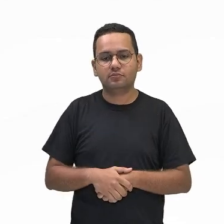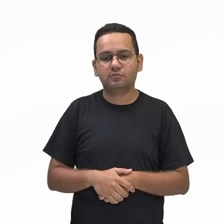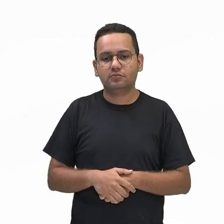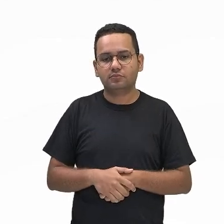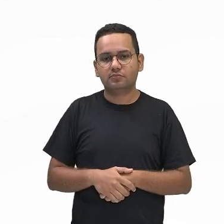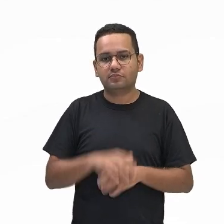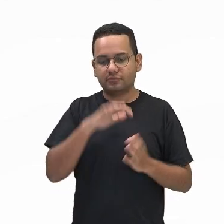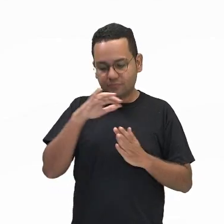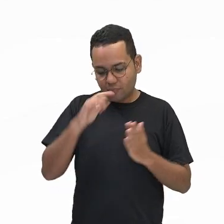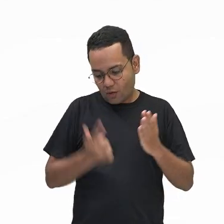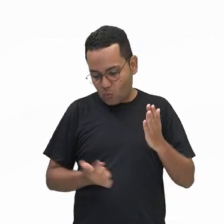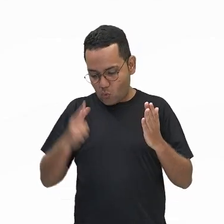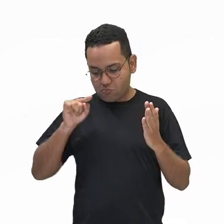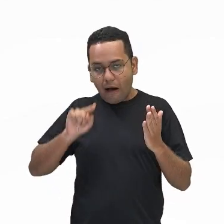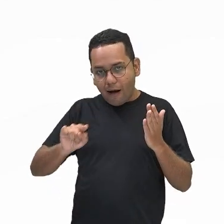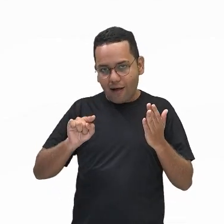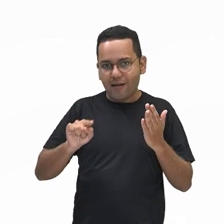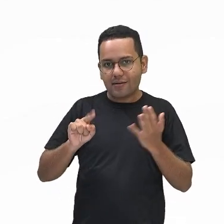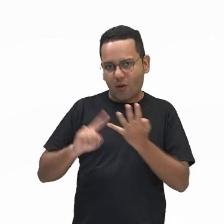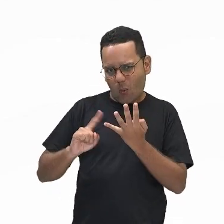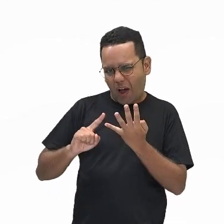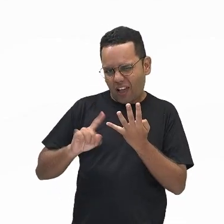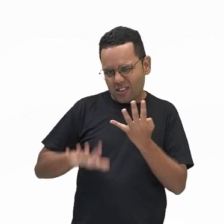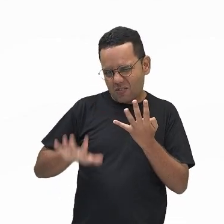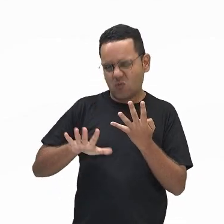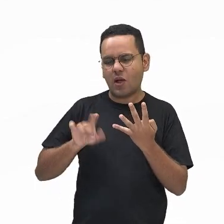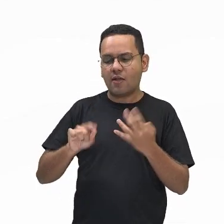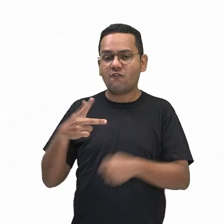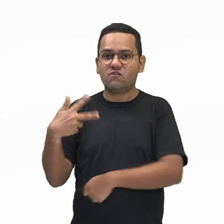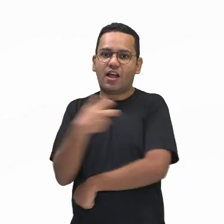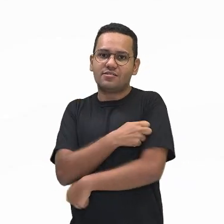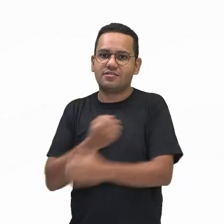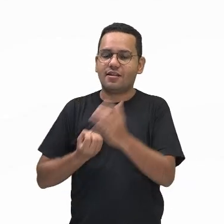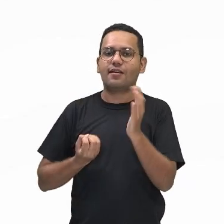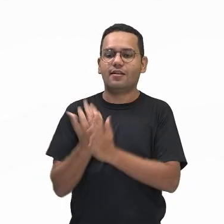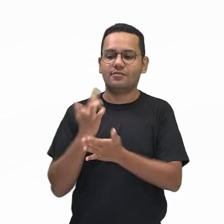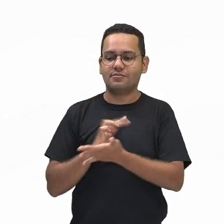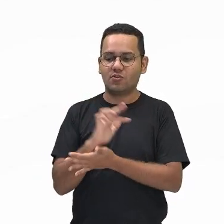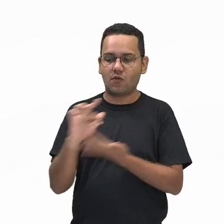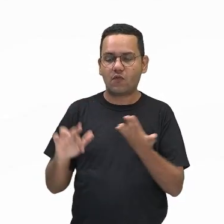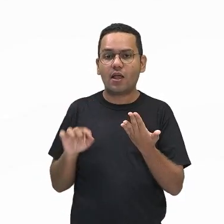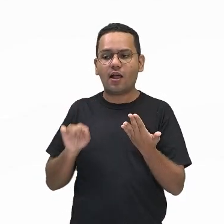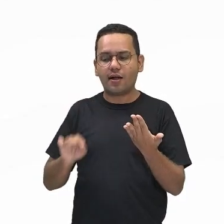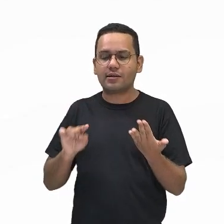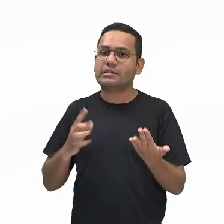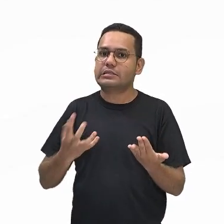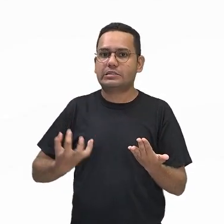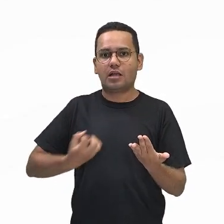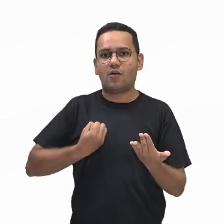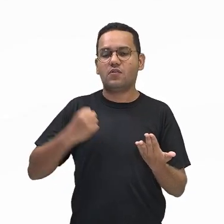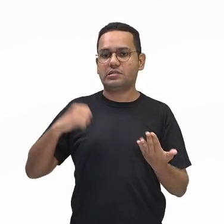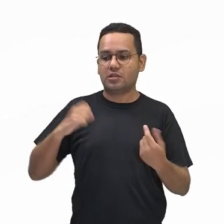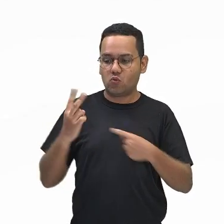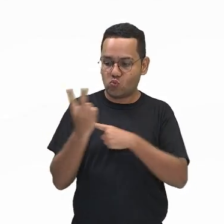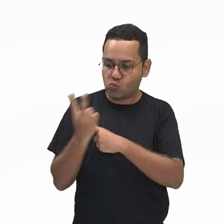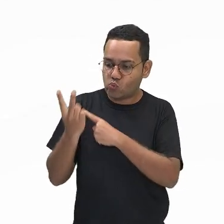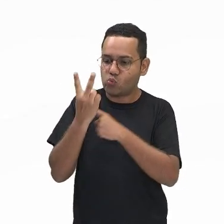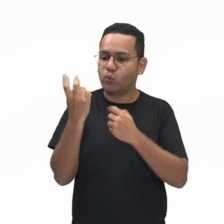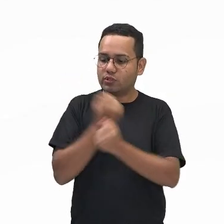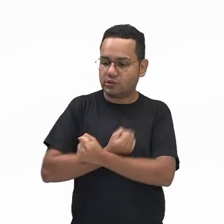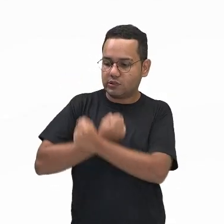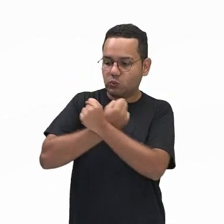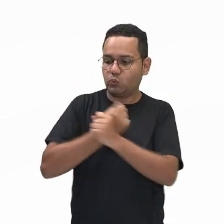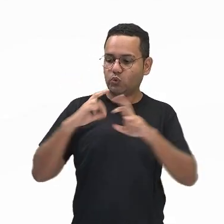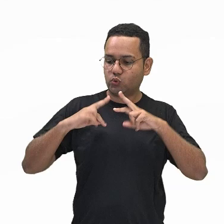de vacinas. As vacinas têm salvado vidas aí ao longo da história, né? Várias doenças foram